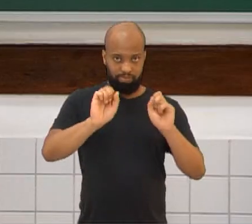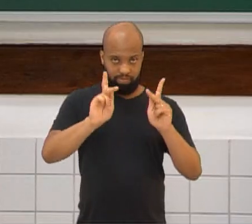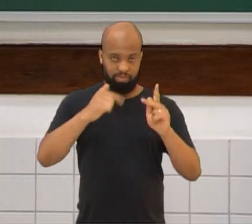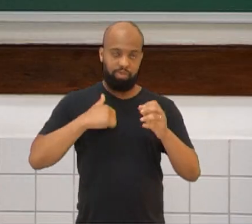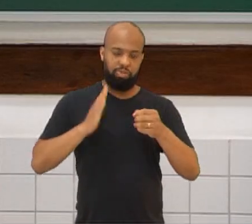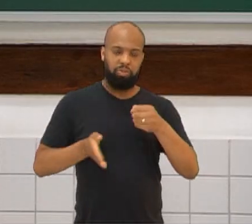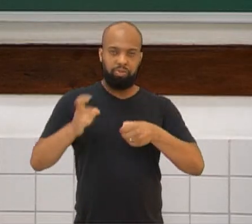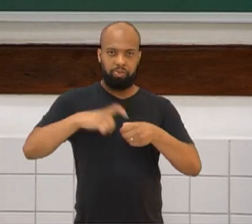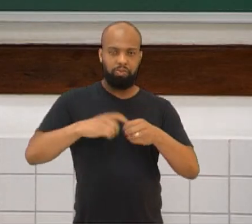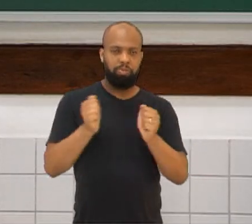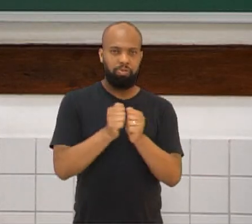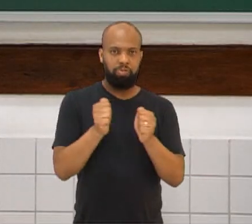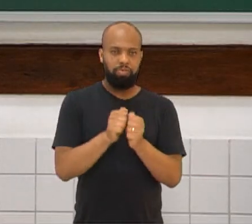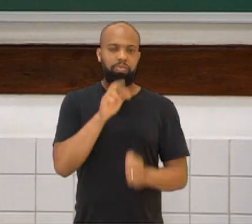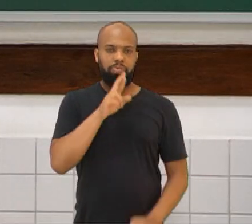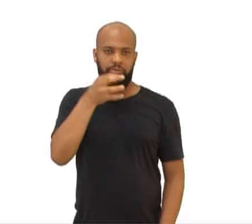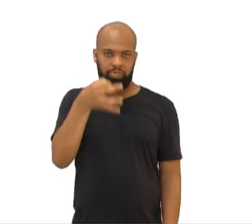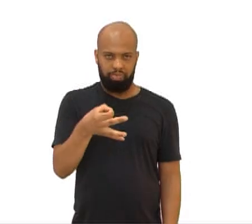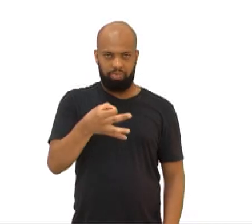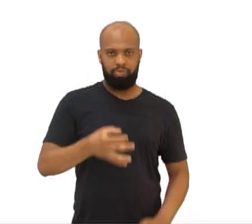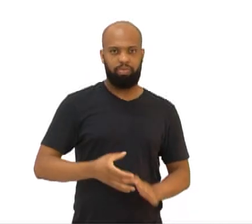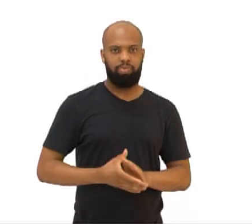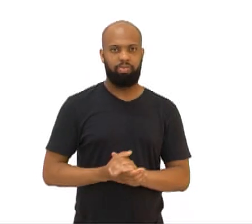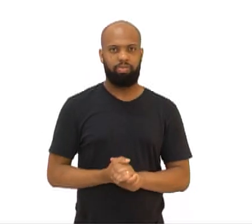gente volta daqui a pouquinho com a solução.